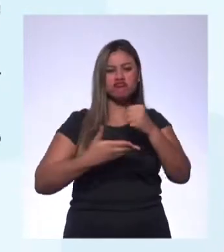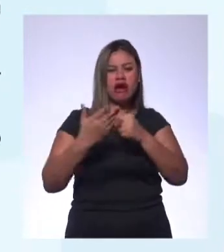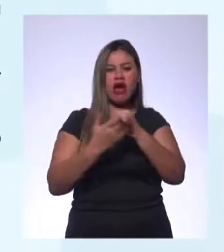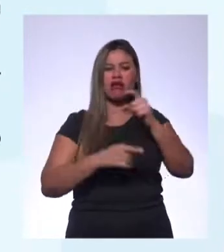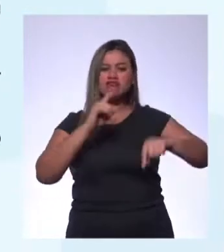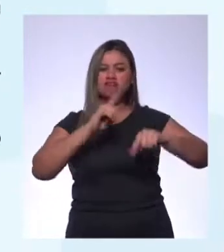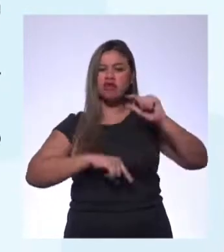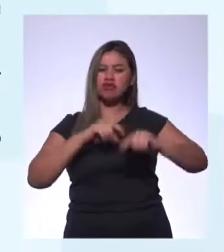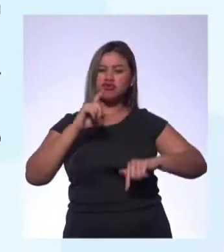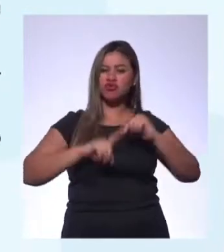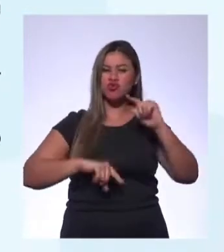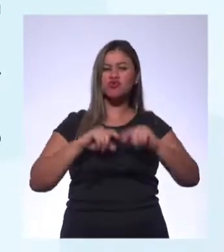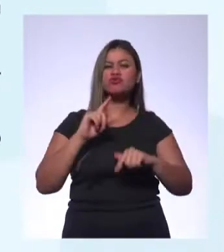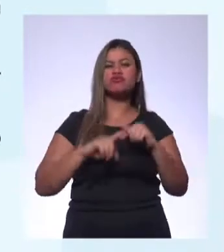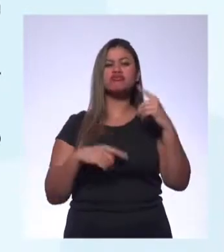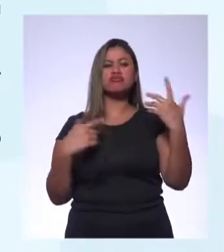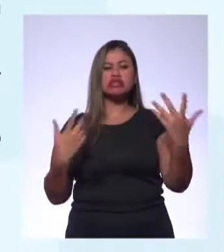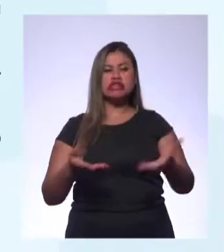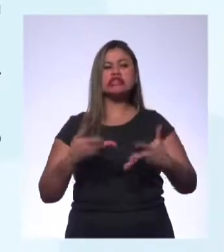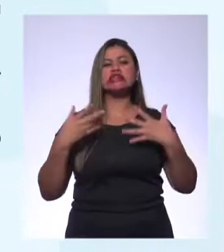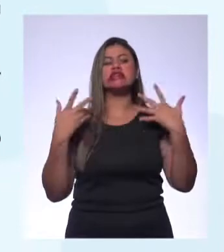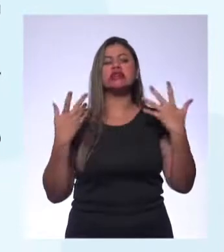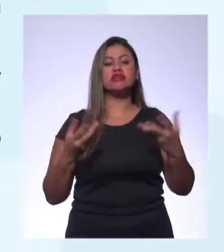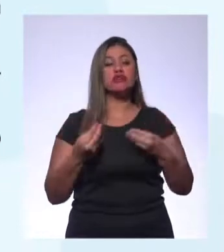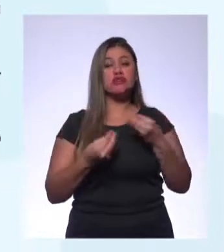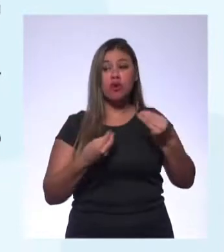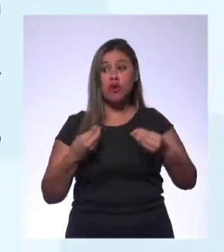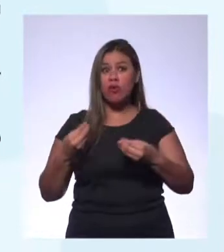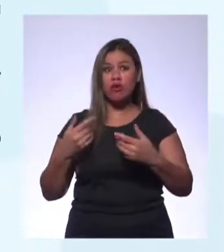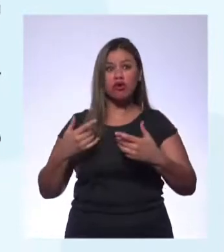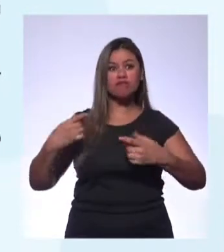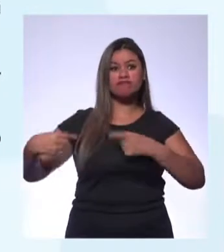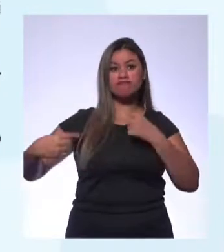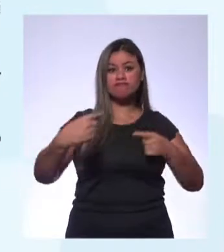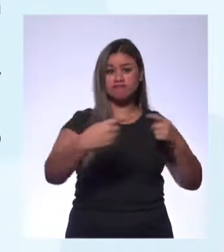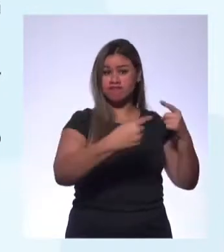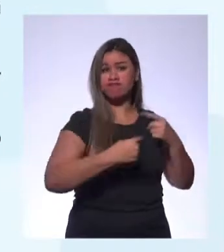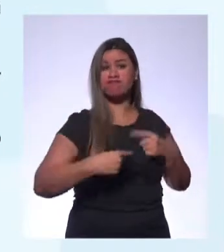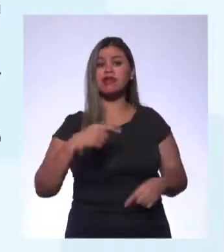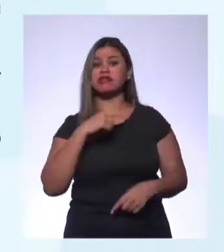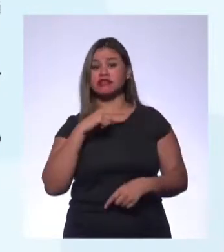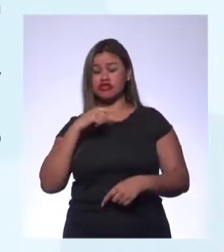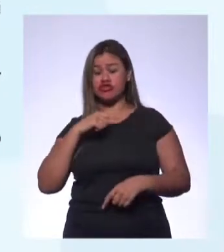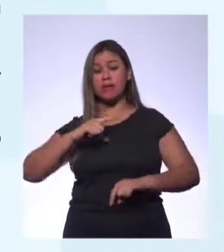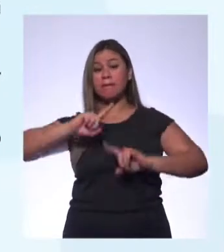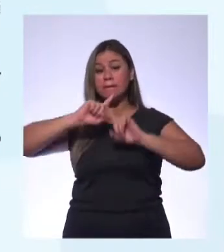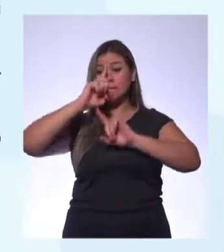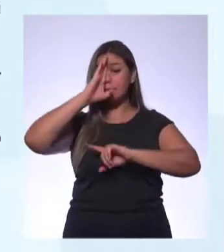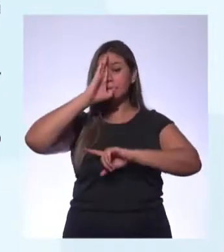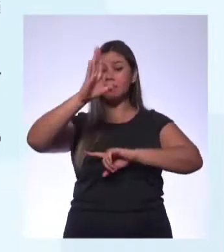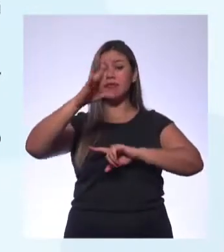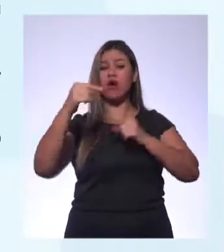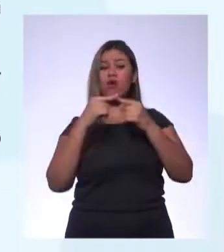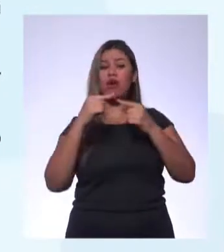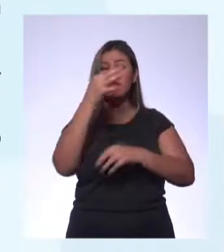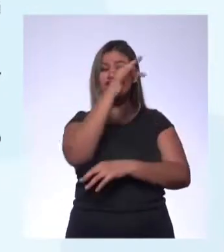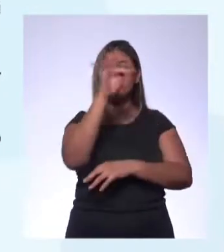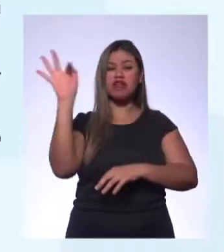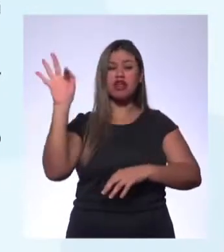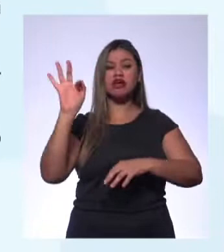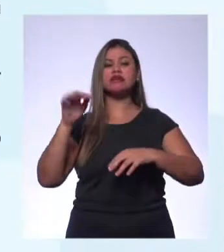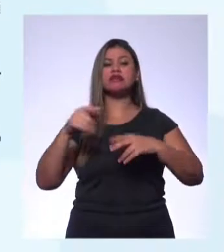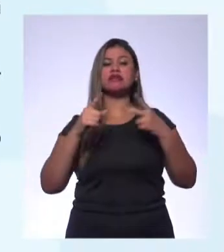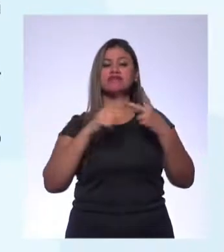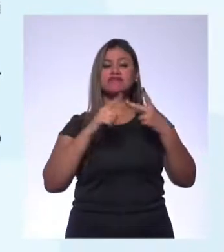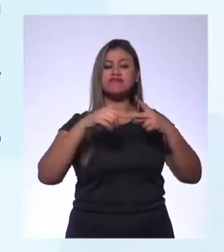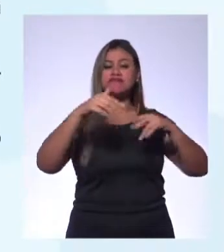matéria-prima. Então, desta forma, a concorrência fica acirrada, principalmente entre França e Inglaterra, que